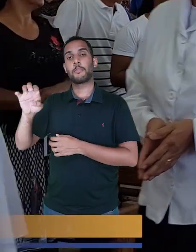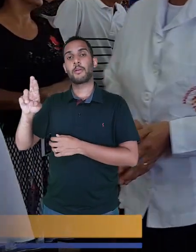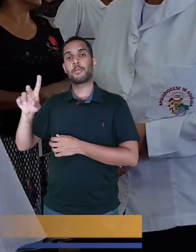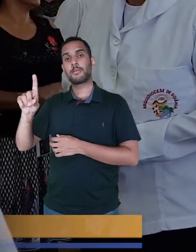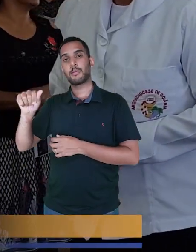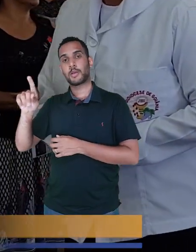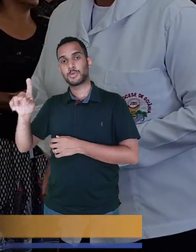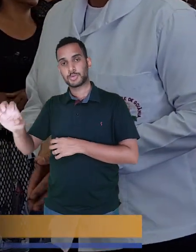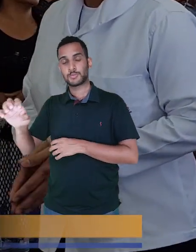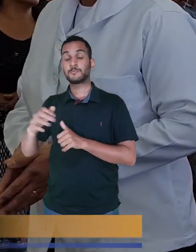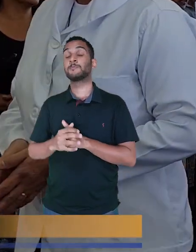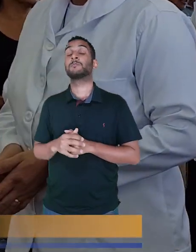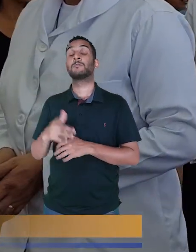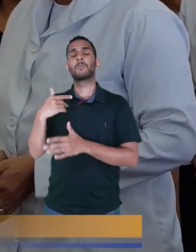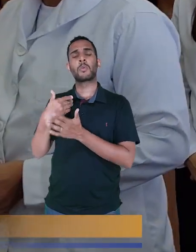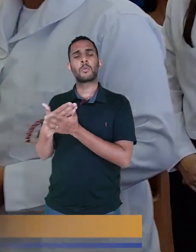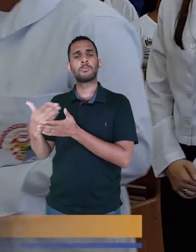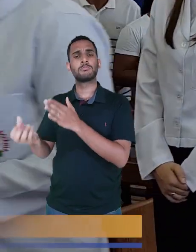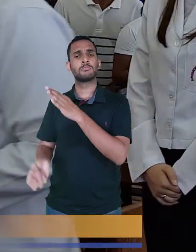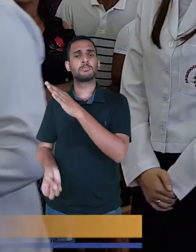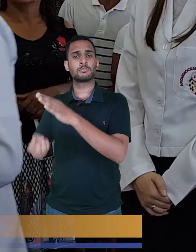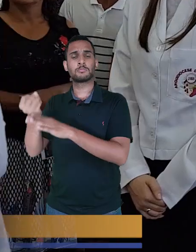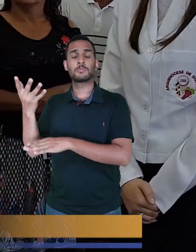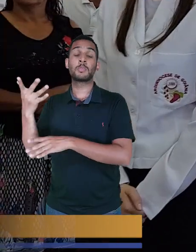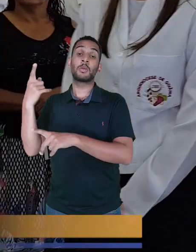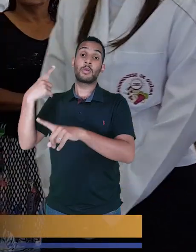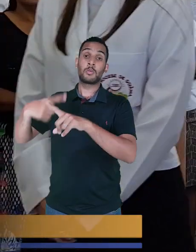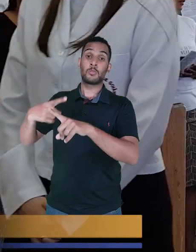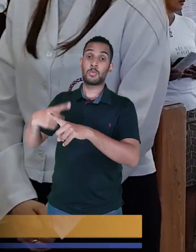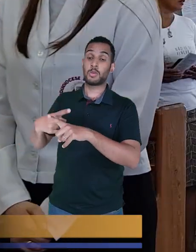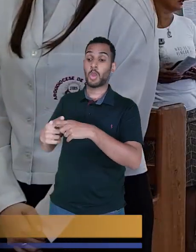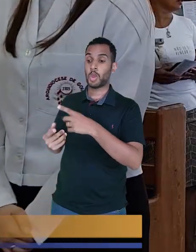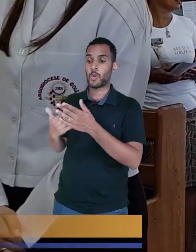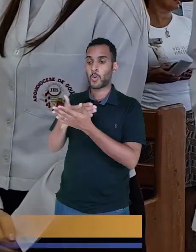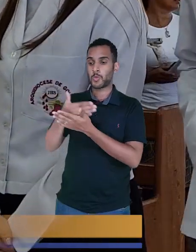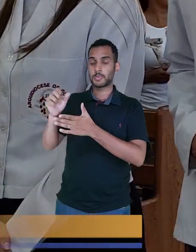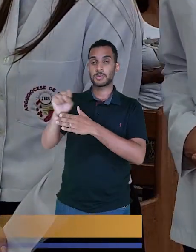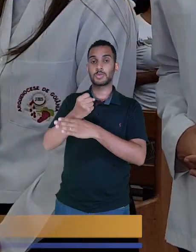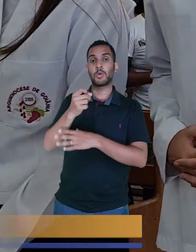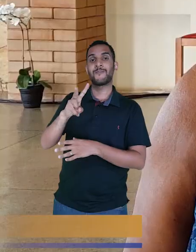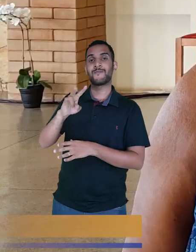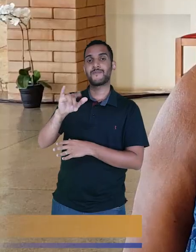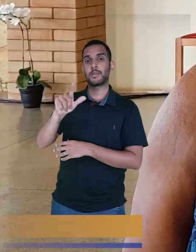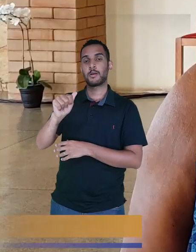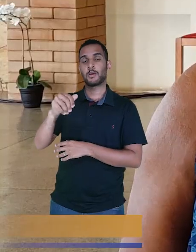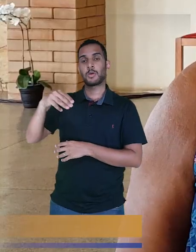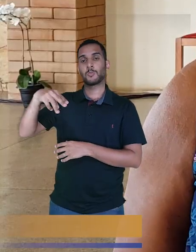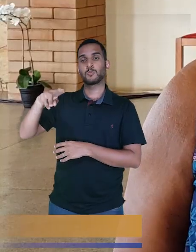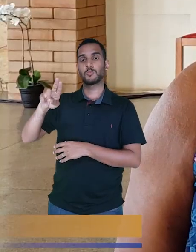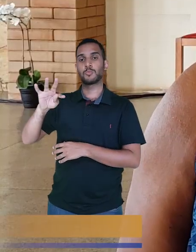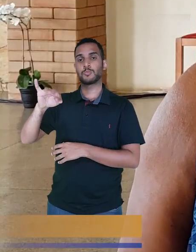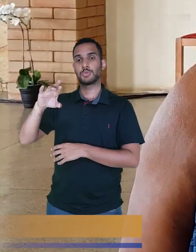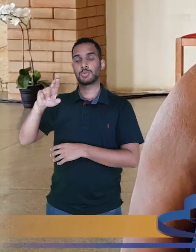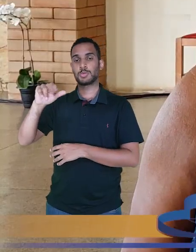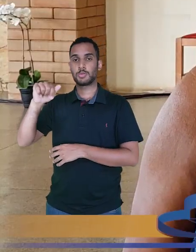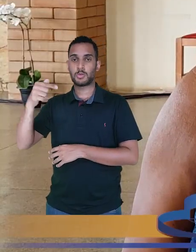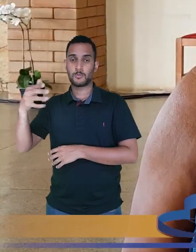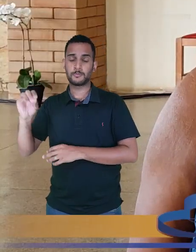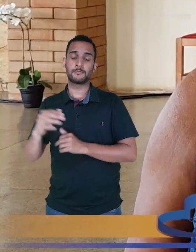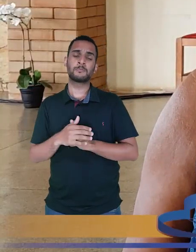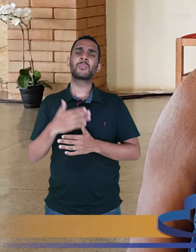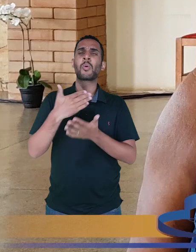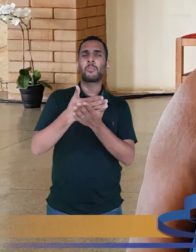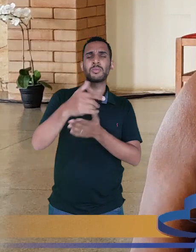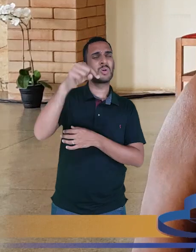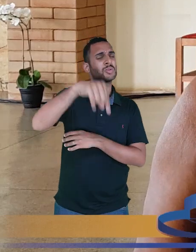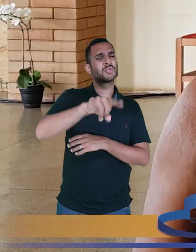de Goiânia. Essa comunidade nasceu em decorrência da criação da Vila Mutirão. Começou celebrando aqui só